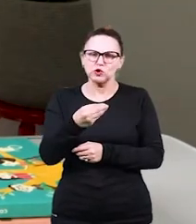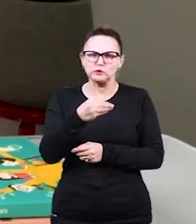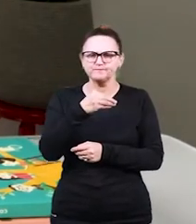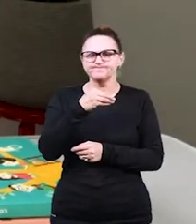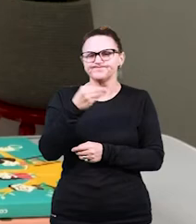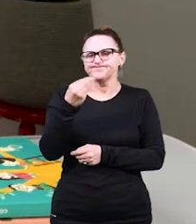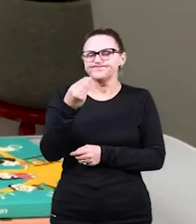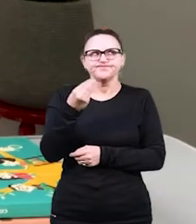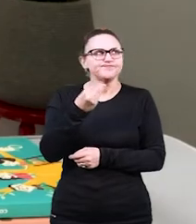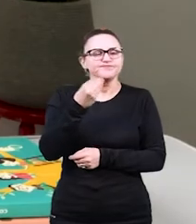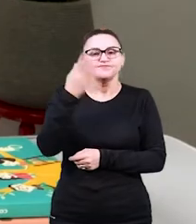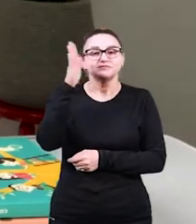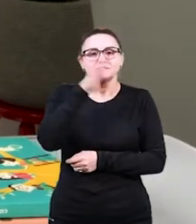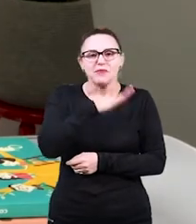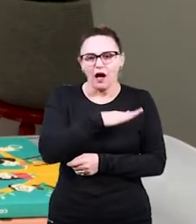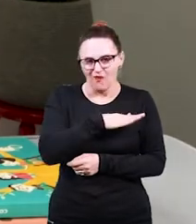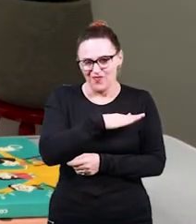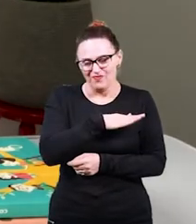que